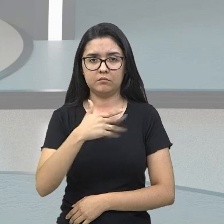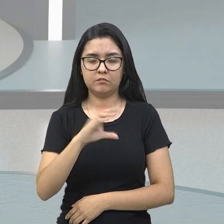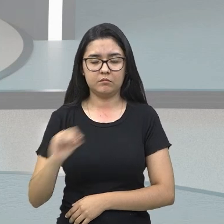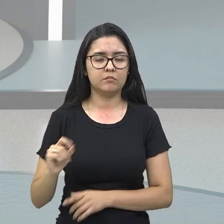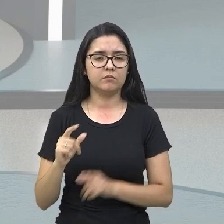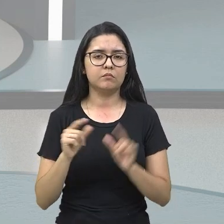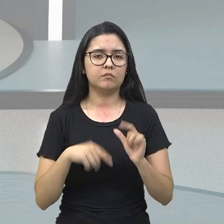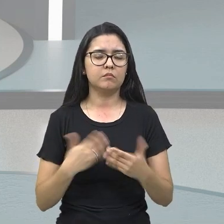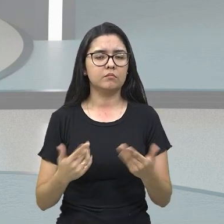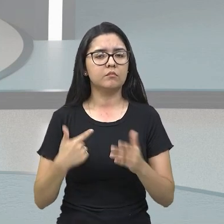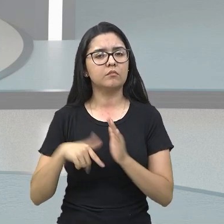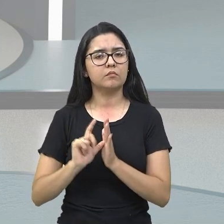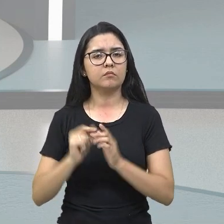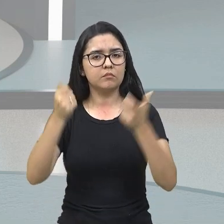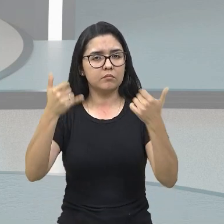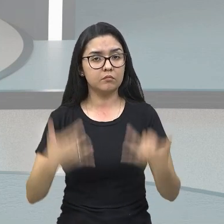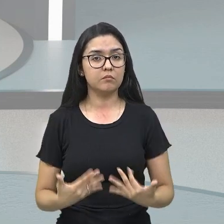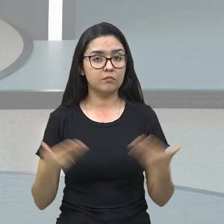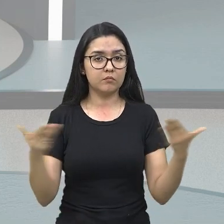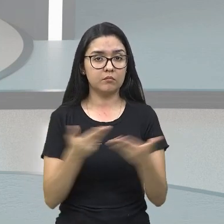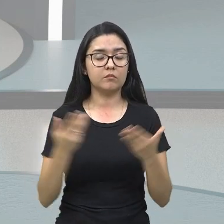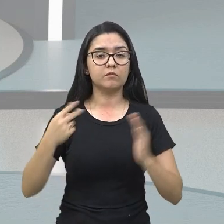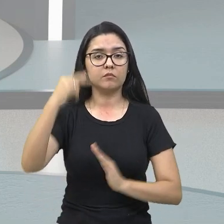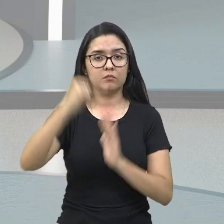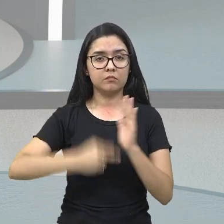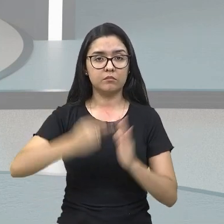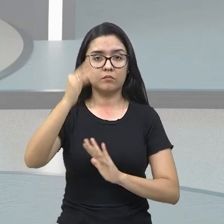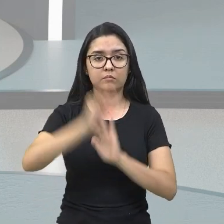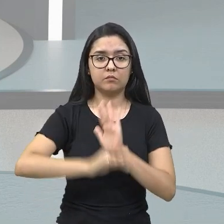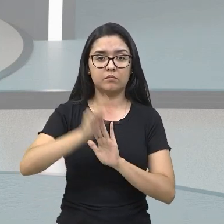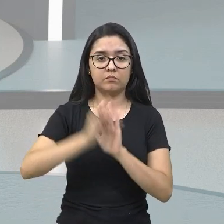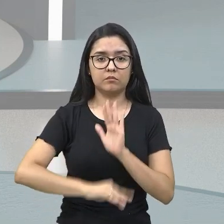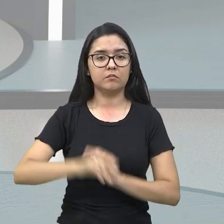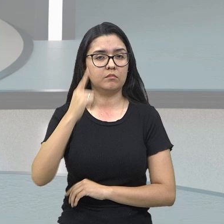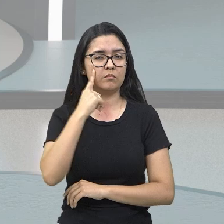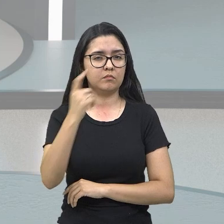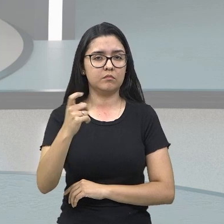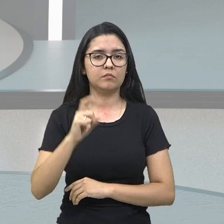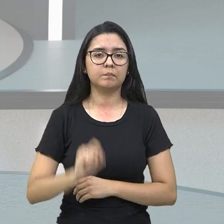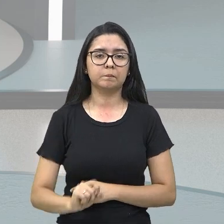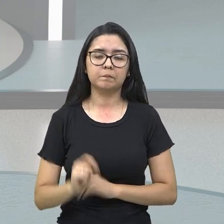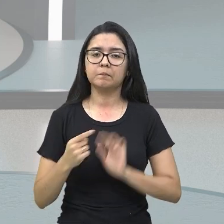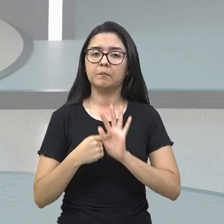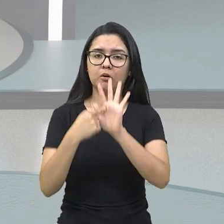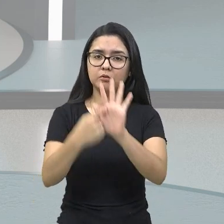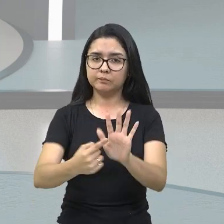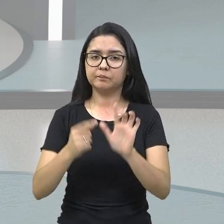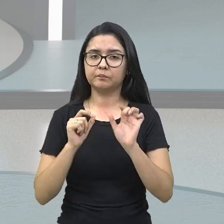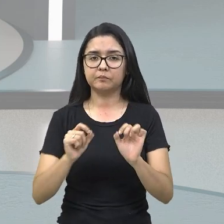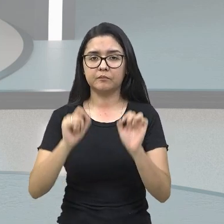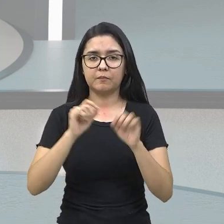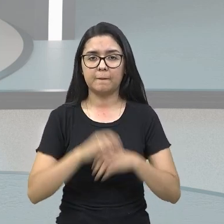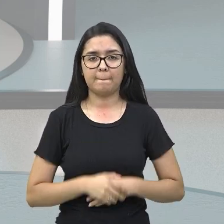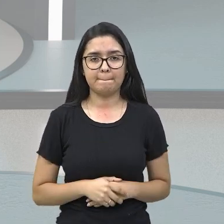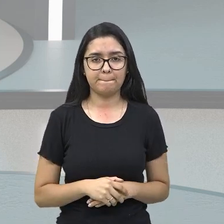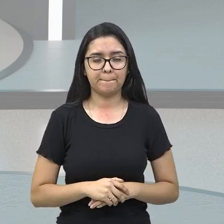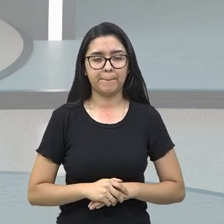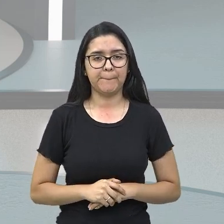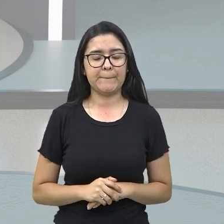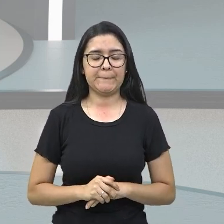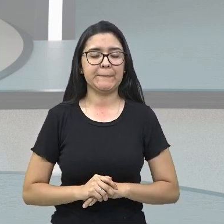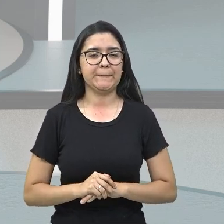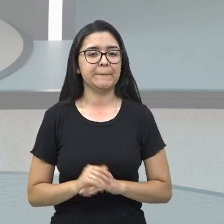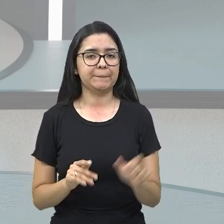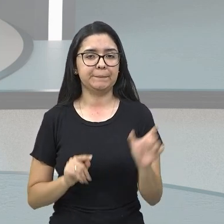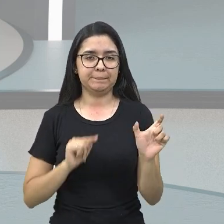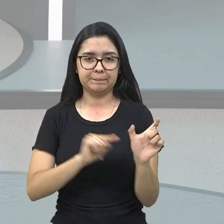e composição, a gente vai dar uma lida em um texto bastante interessante que traz também uma dessas palavras.